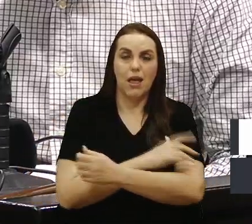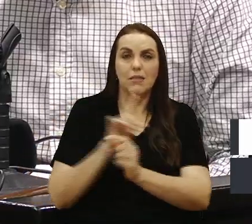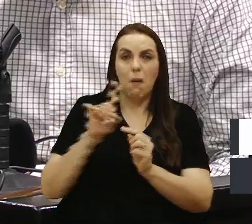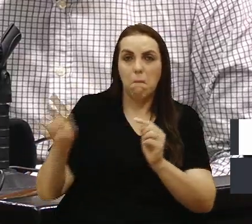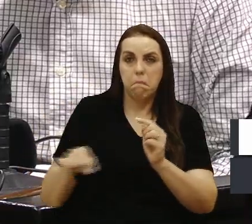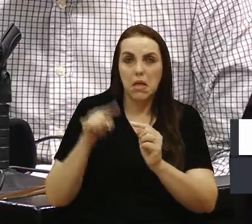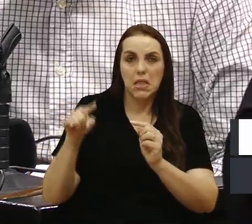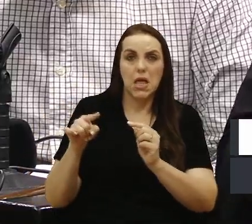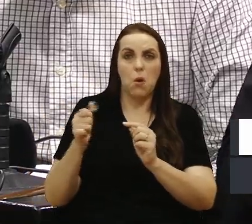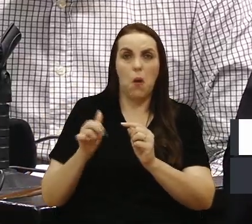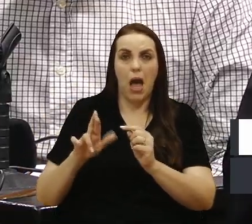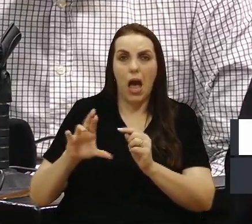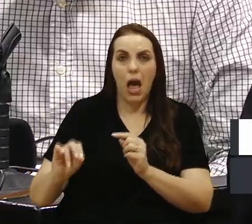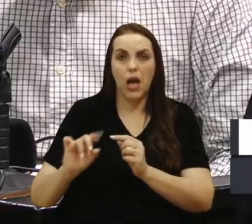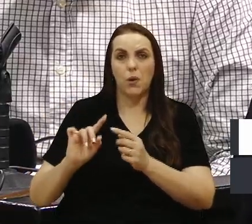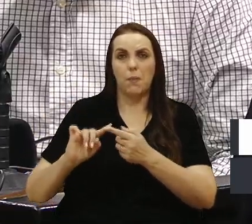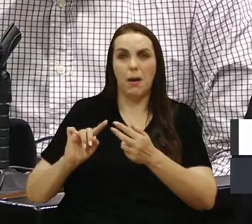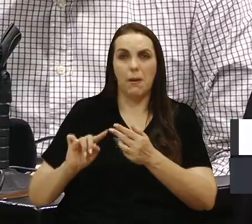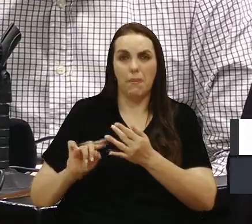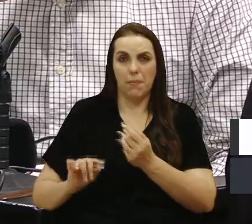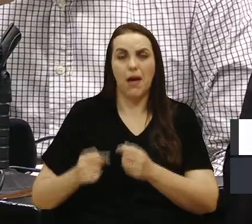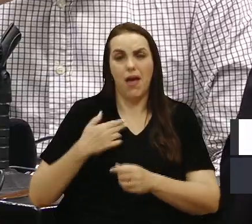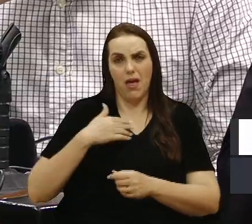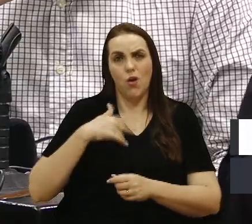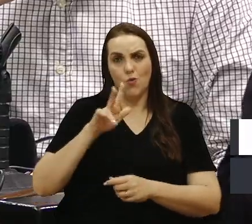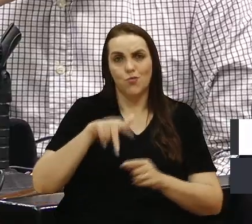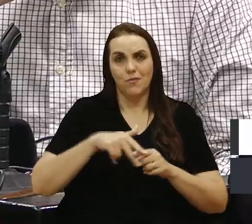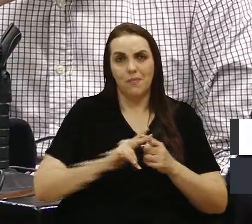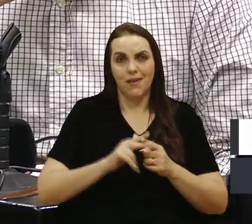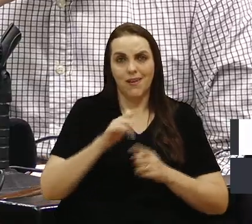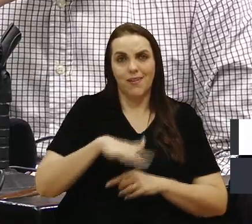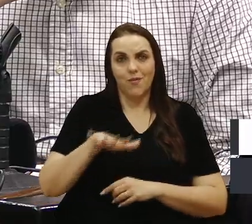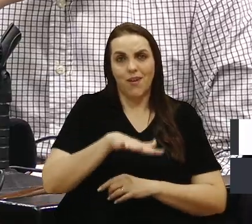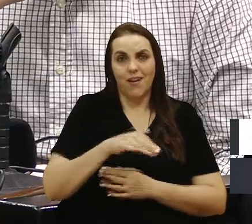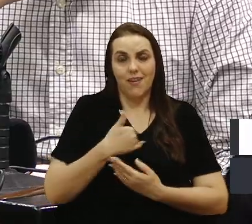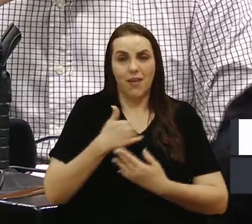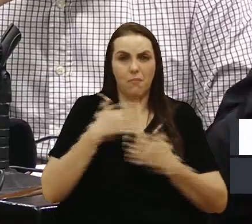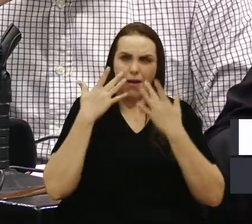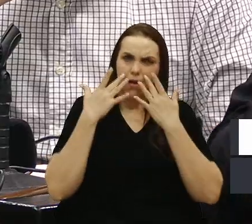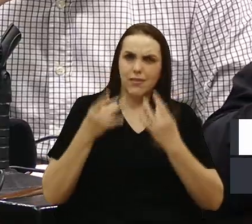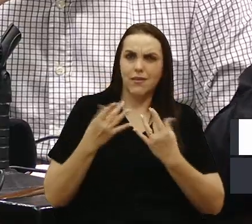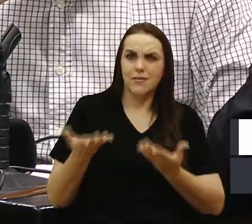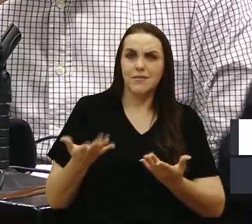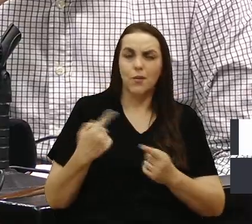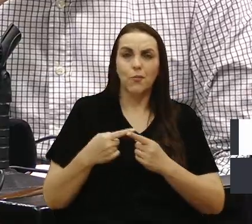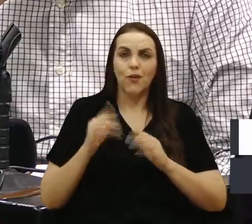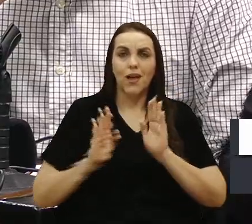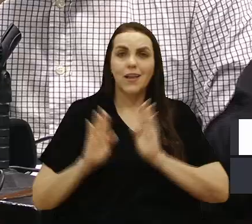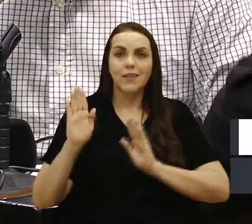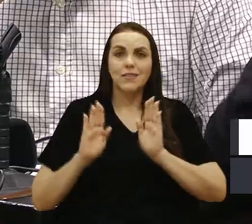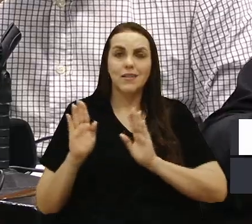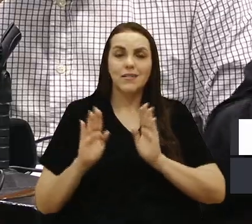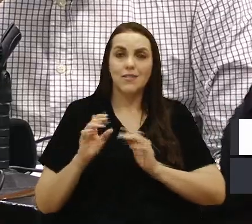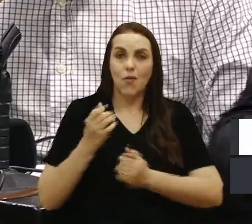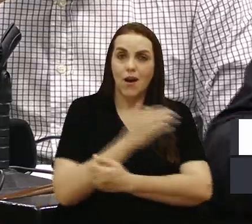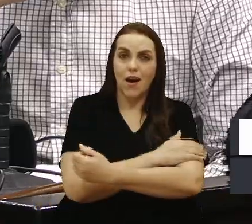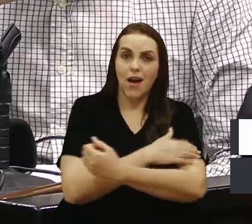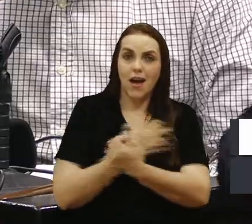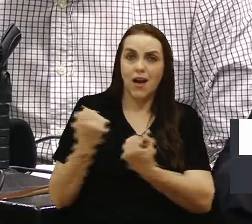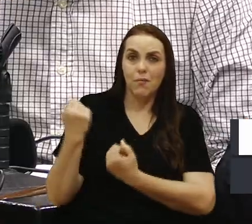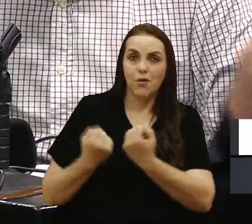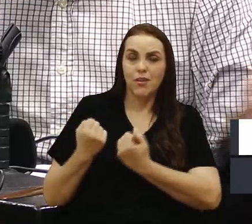aro assim. Eu sou da mecânica, viu, vereador? E me chamou a atenção que a licitação da caminhonete, ele falou que